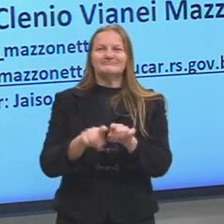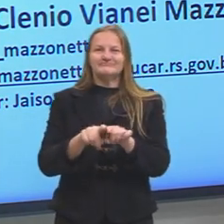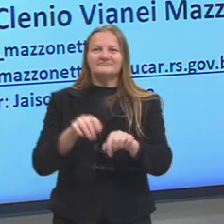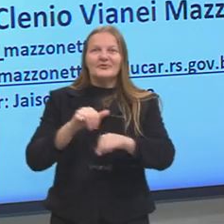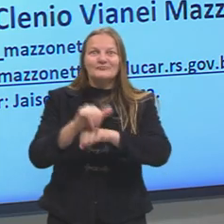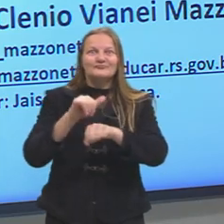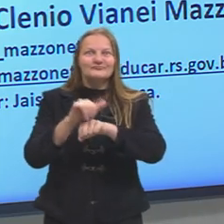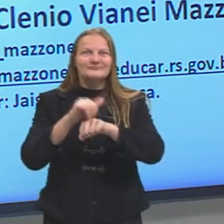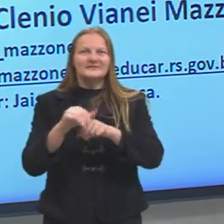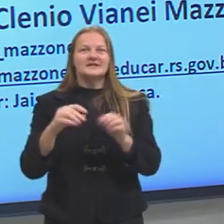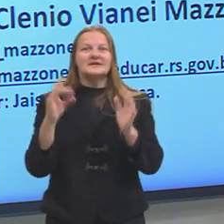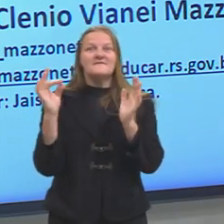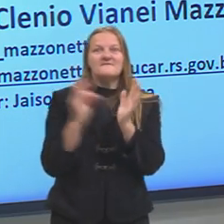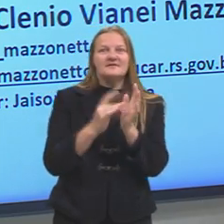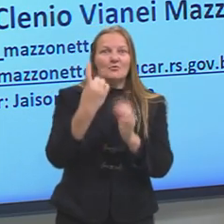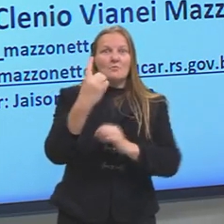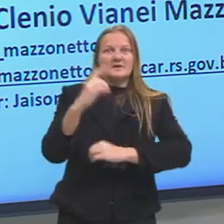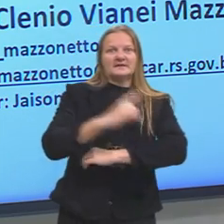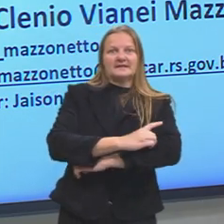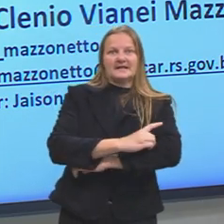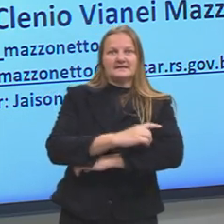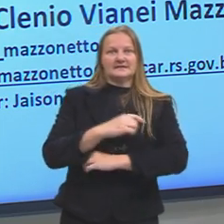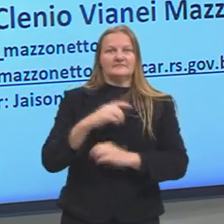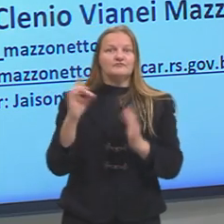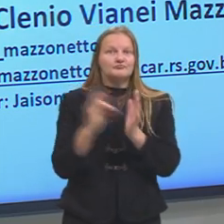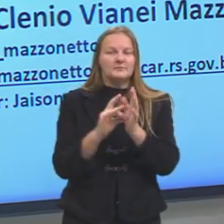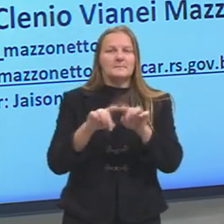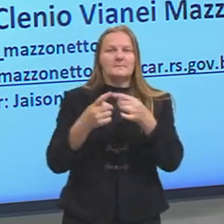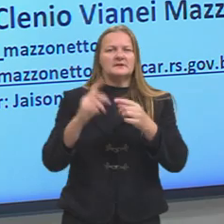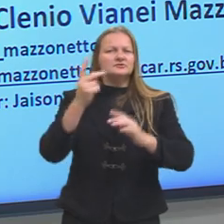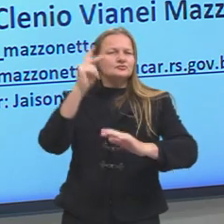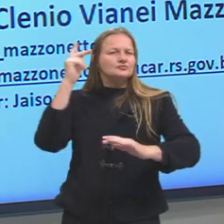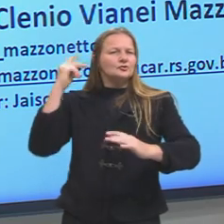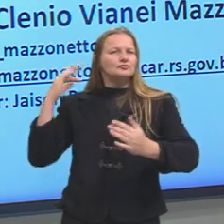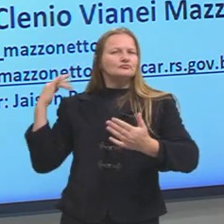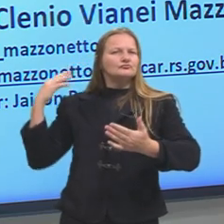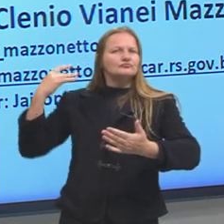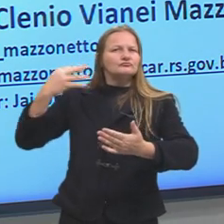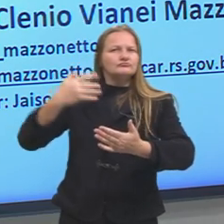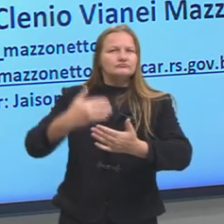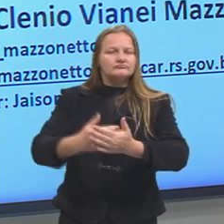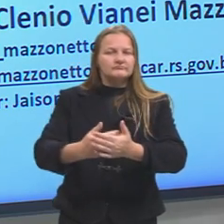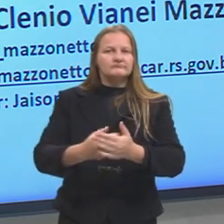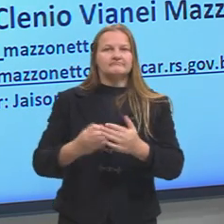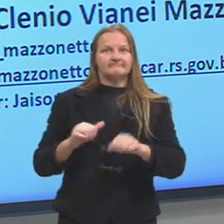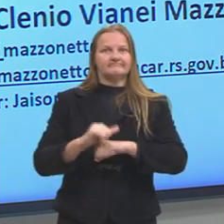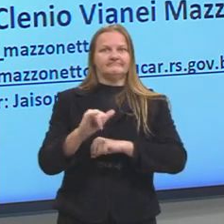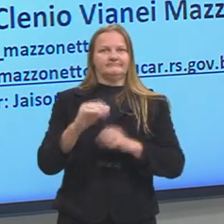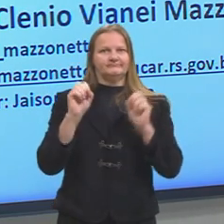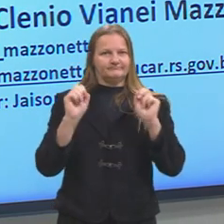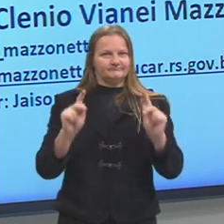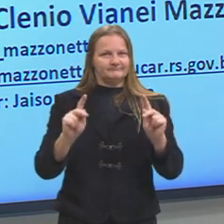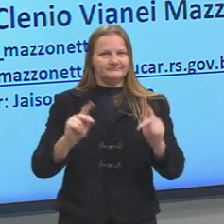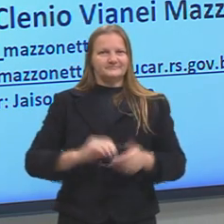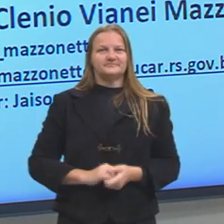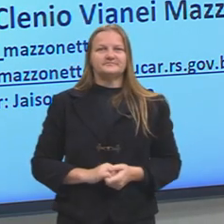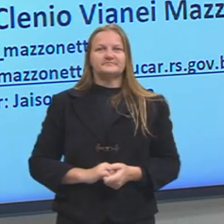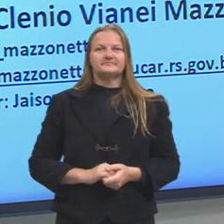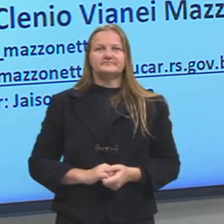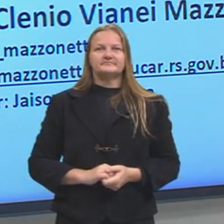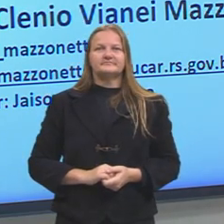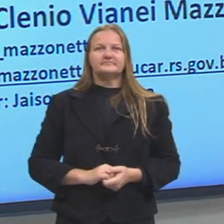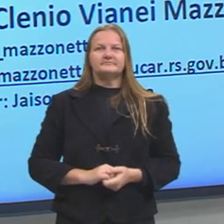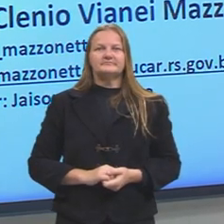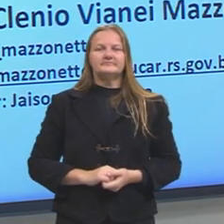aqui uma data fixa mas o processo de história historicização já vem acontecendo certo então vamos